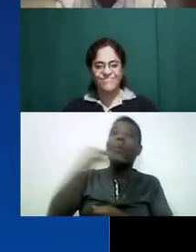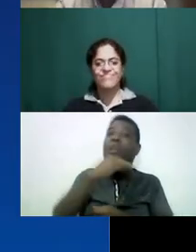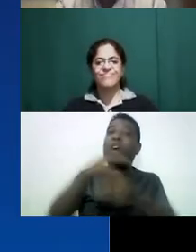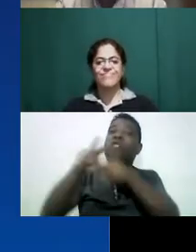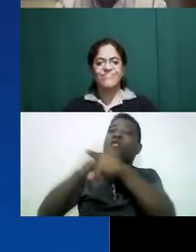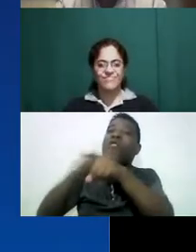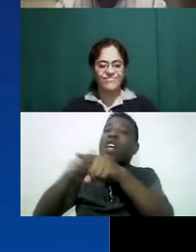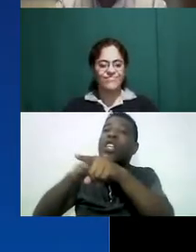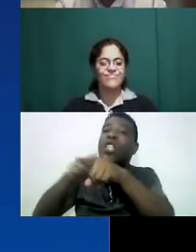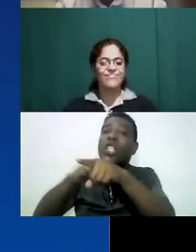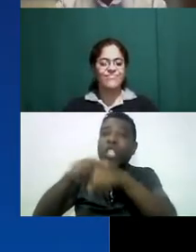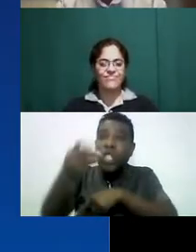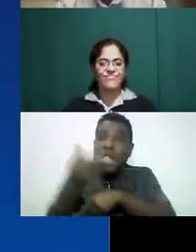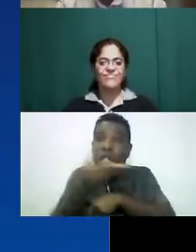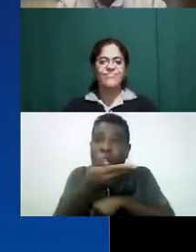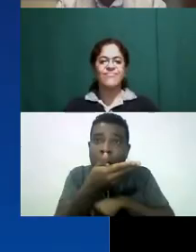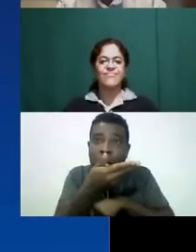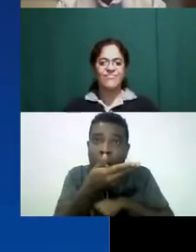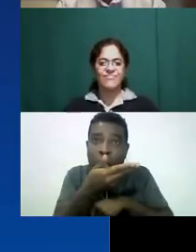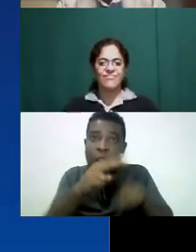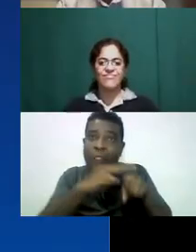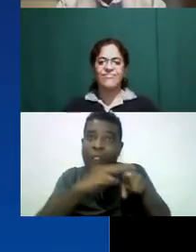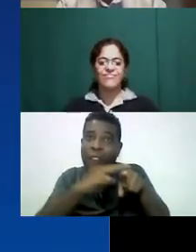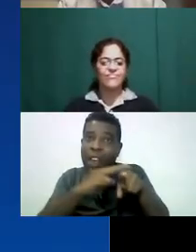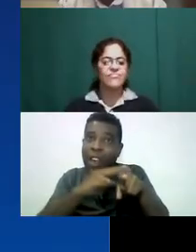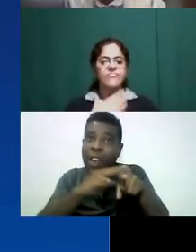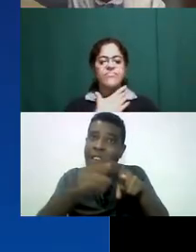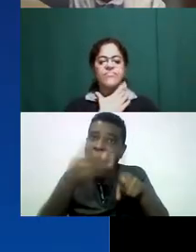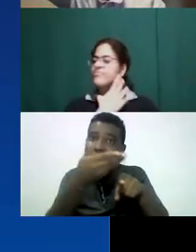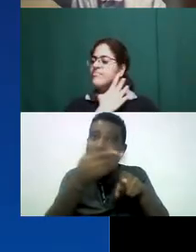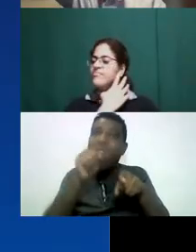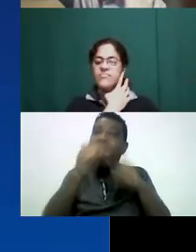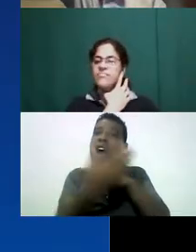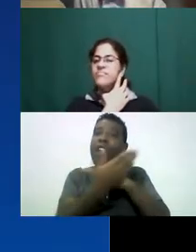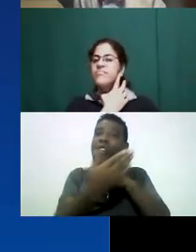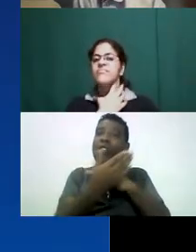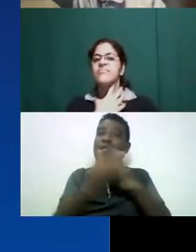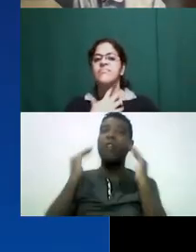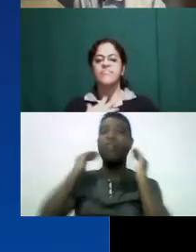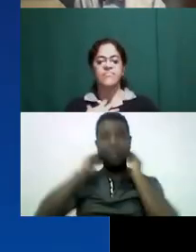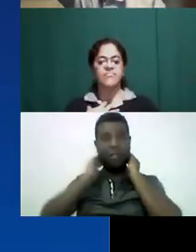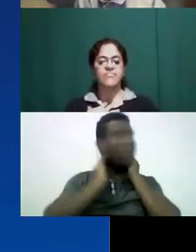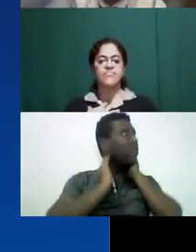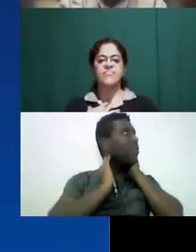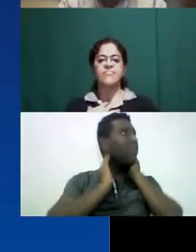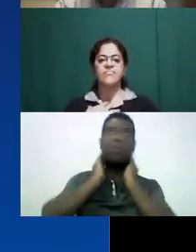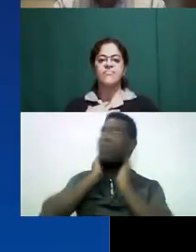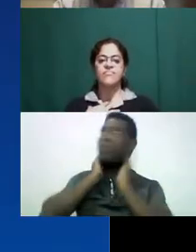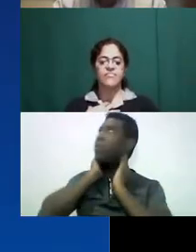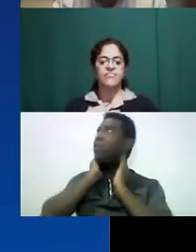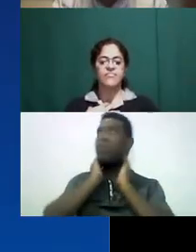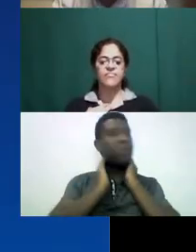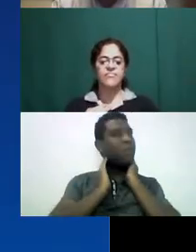então, da nossa musculatura extensora. Faz isso com a cabeça. Ou isso, né? Tá?